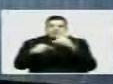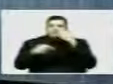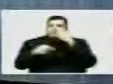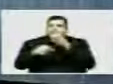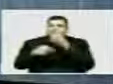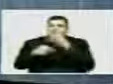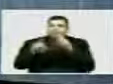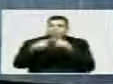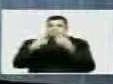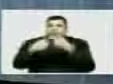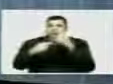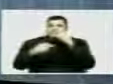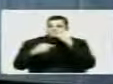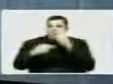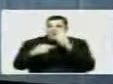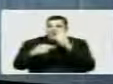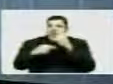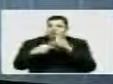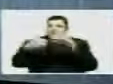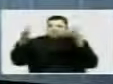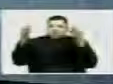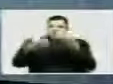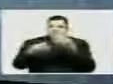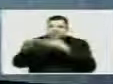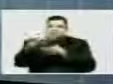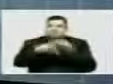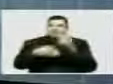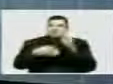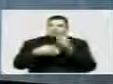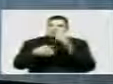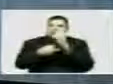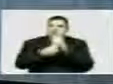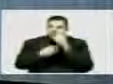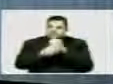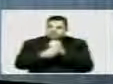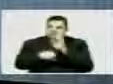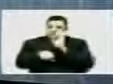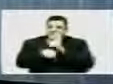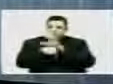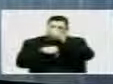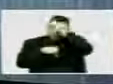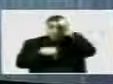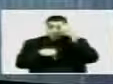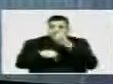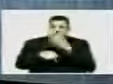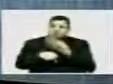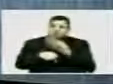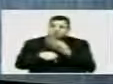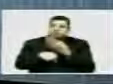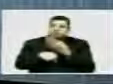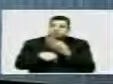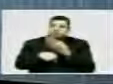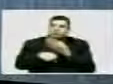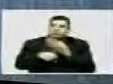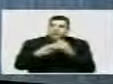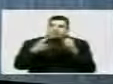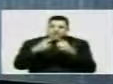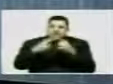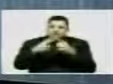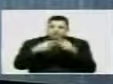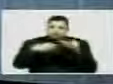telefonia, mas medida devastadora para o orçamento dos estados. E a